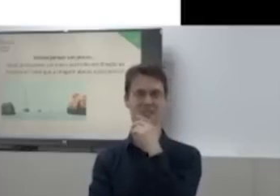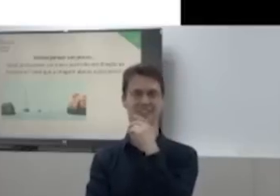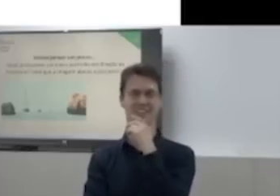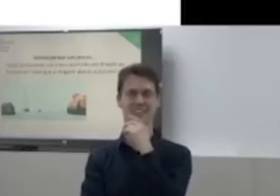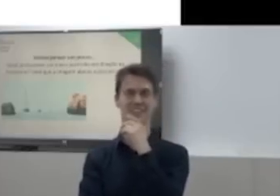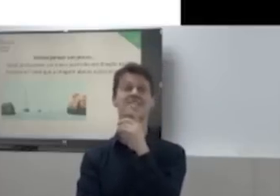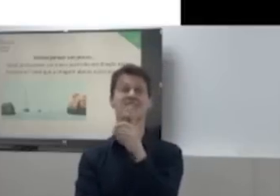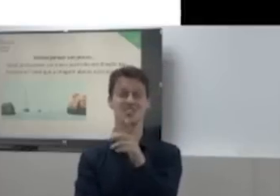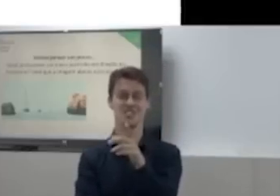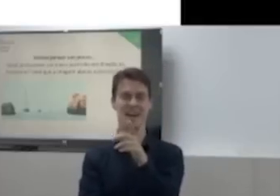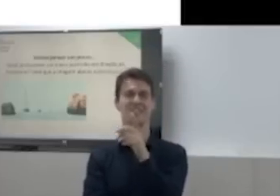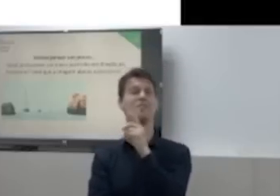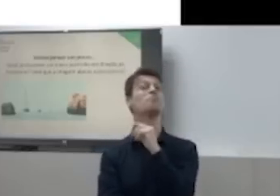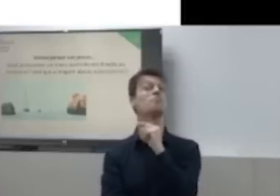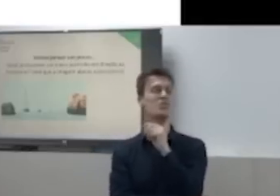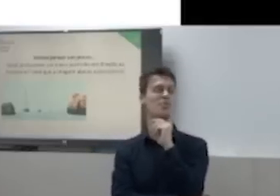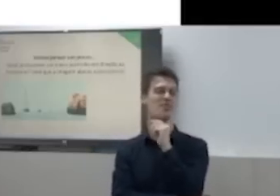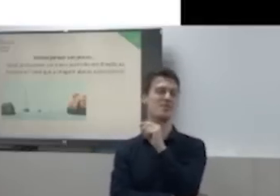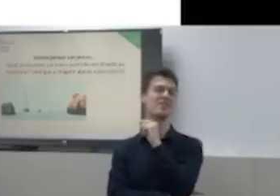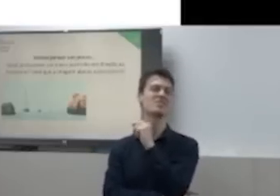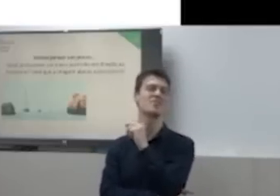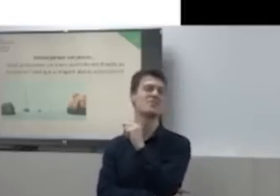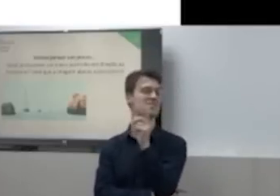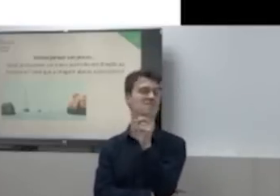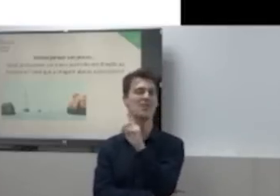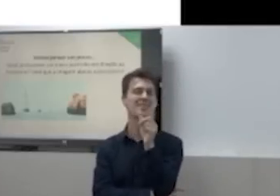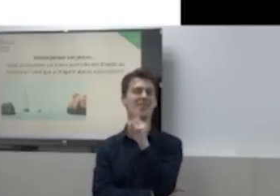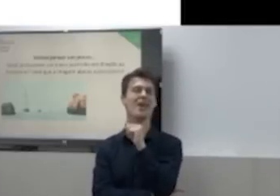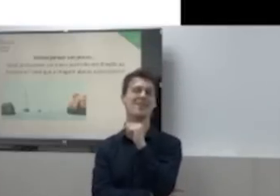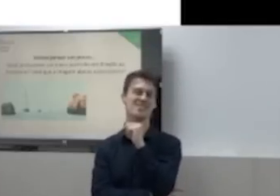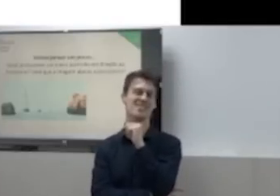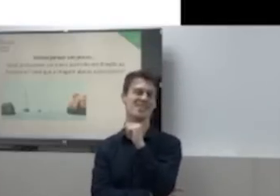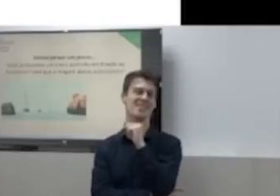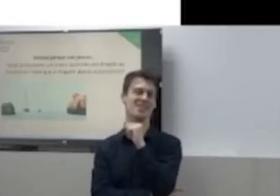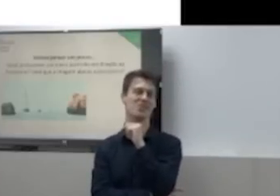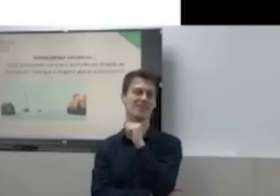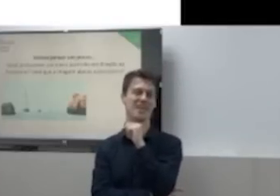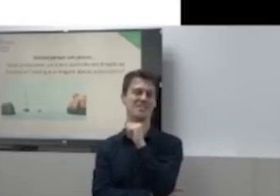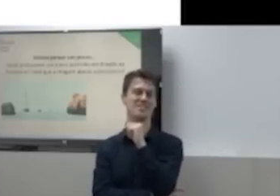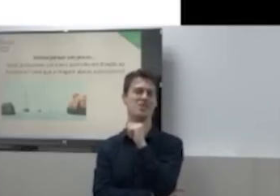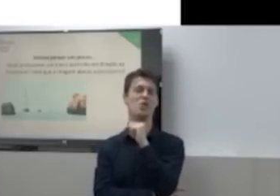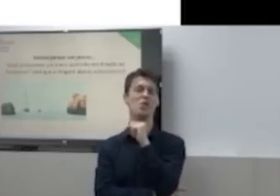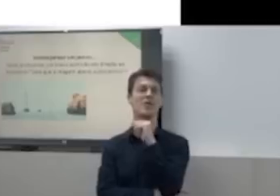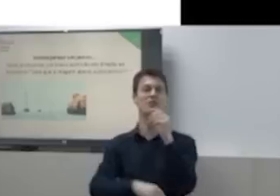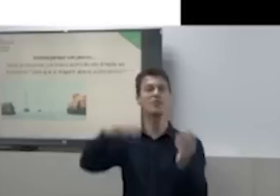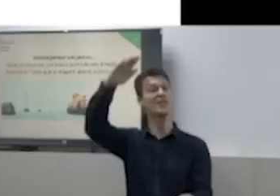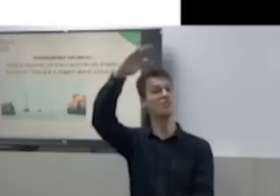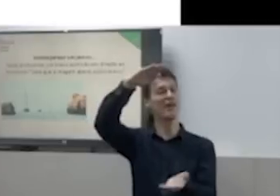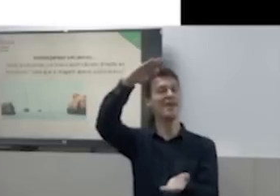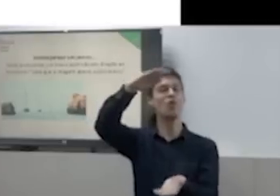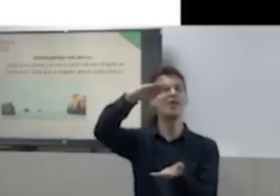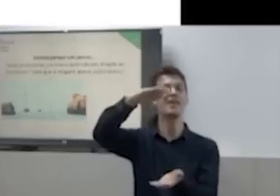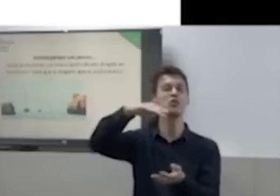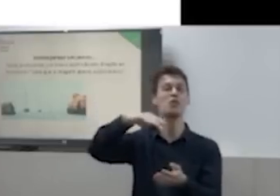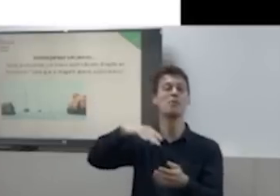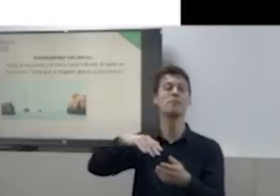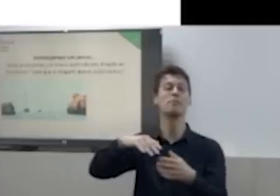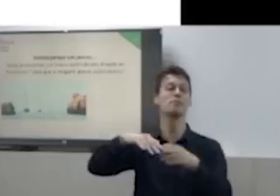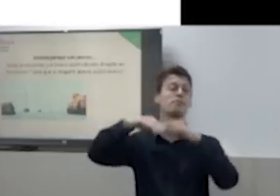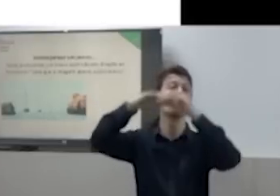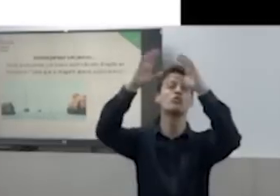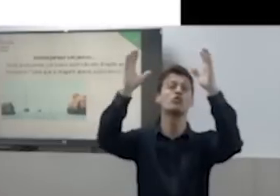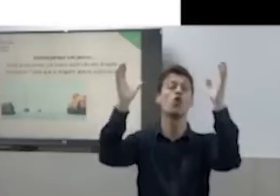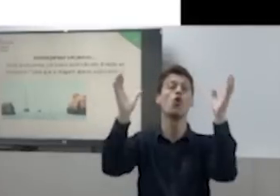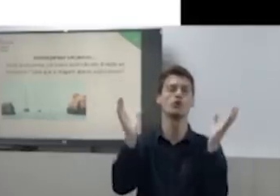se afastando? Se já, muito provavelmente você percebeu que não é essa cena que acontece. O navio ele não vai